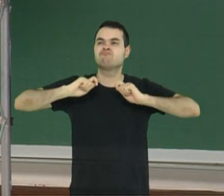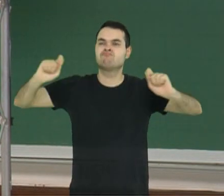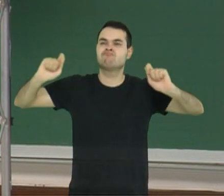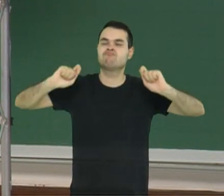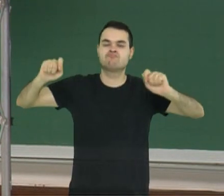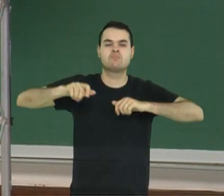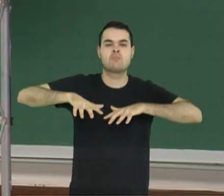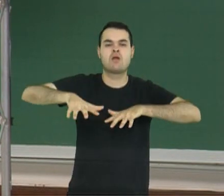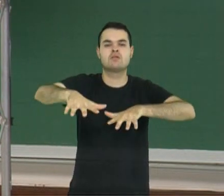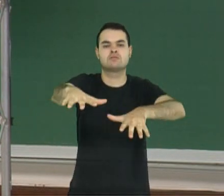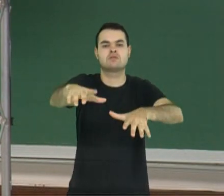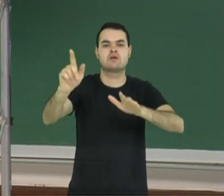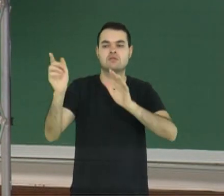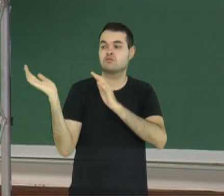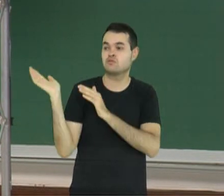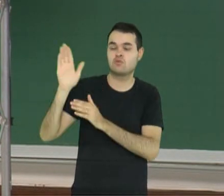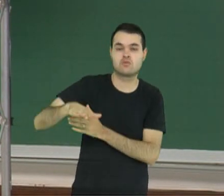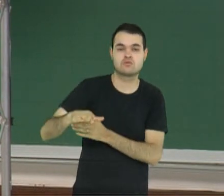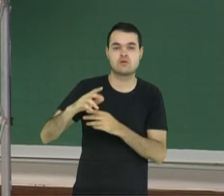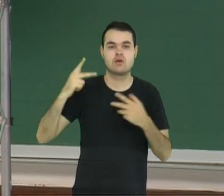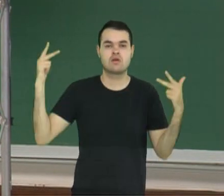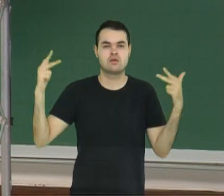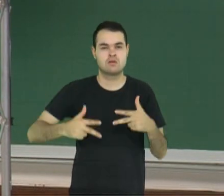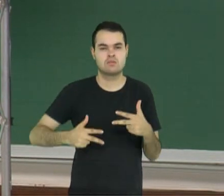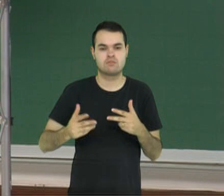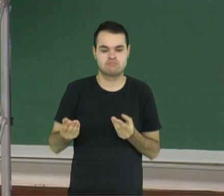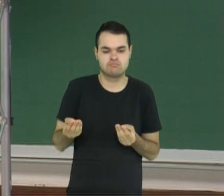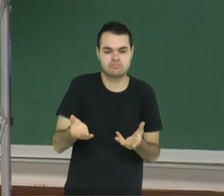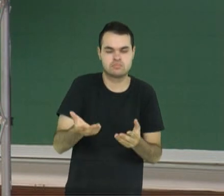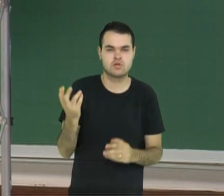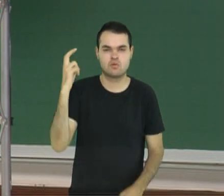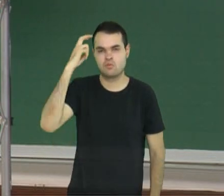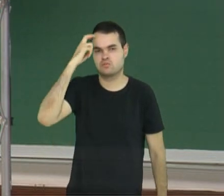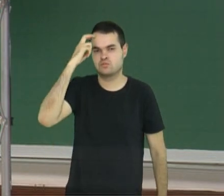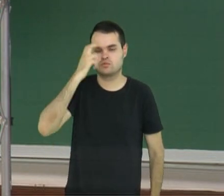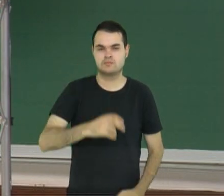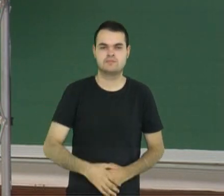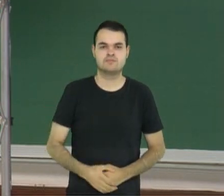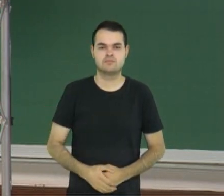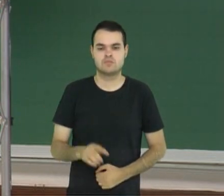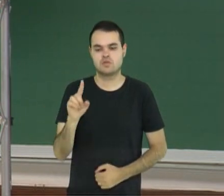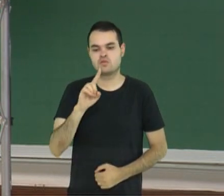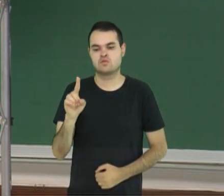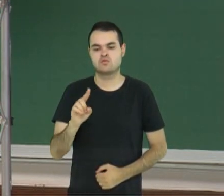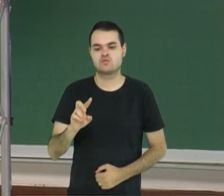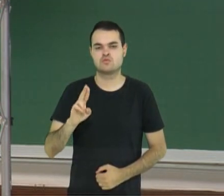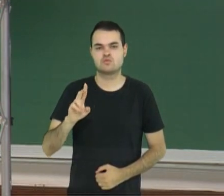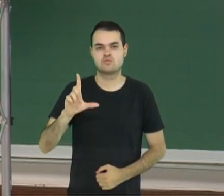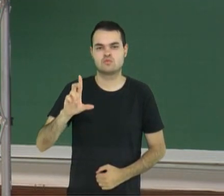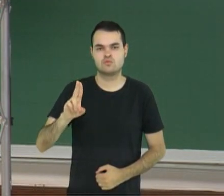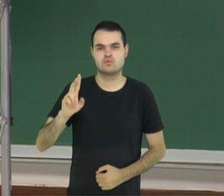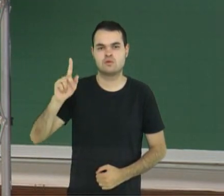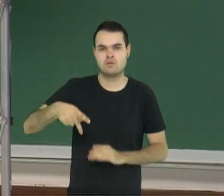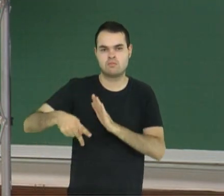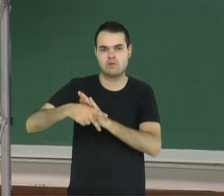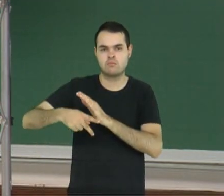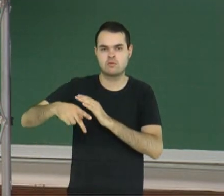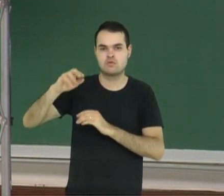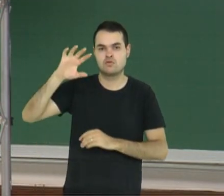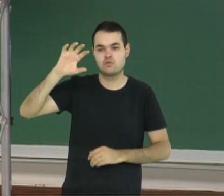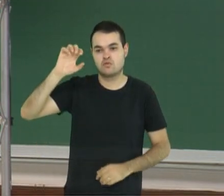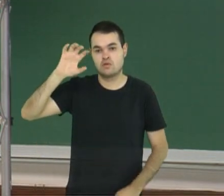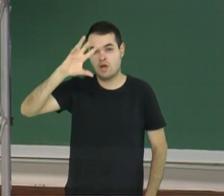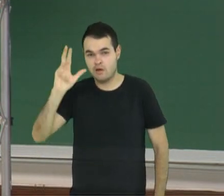hip hop como cultura. Lembrando vocês, na aula de história, vocês já viram que a nação do Zulu foi um conglomerado de países que estão no sul da